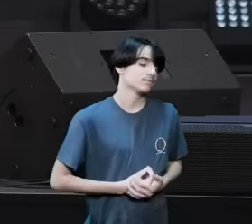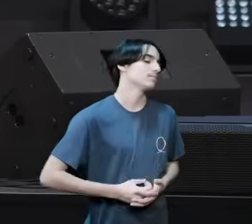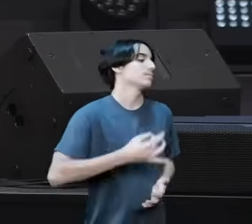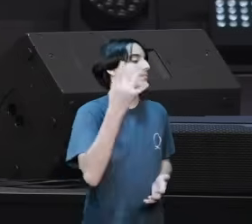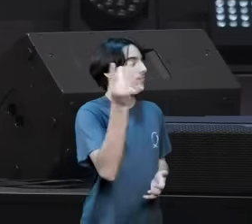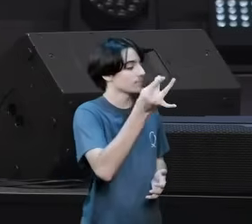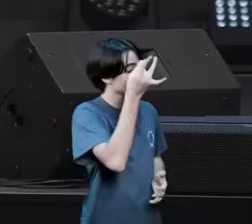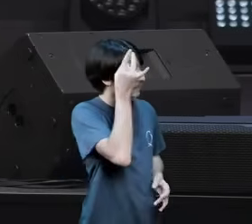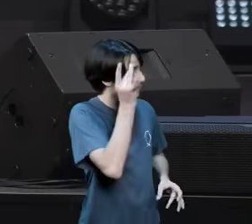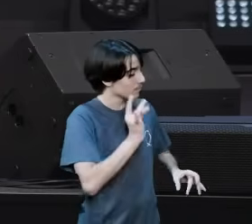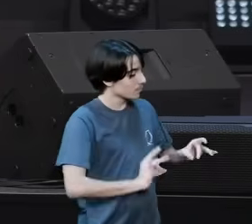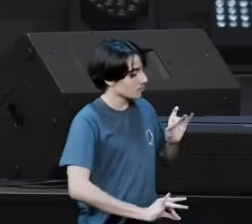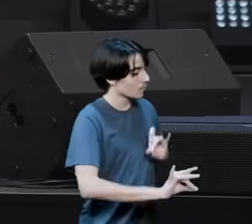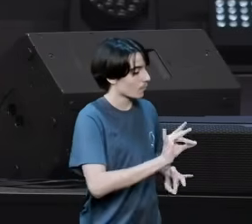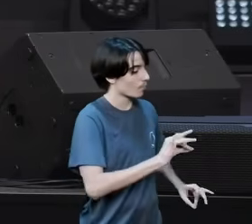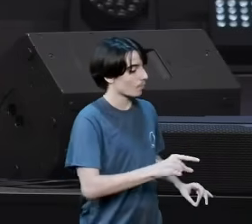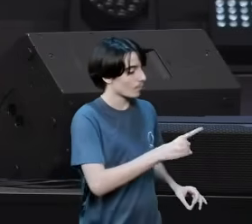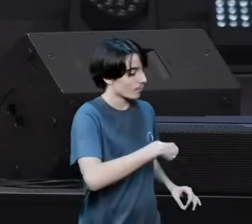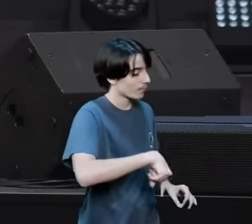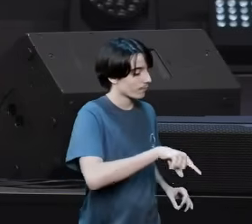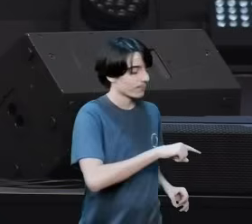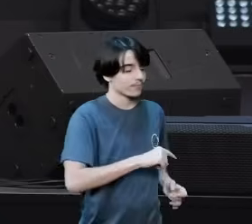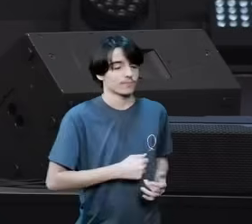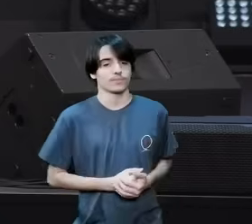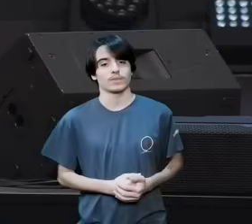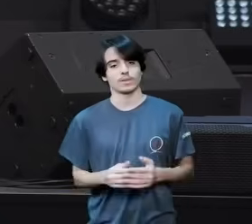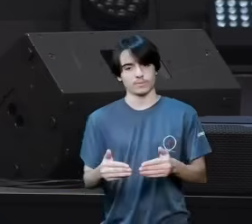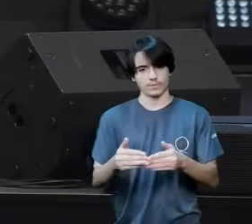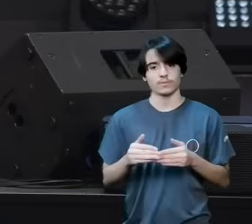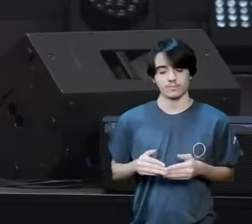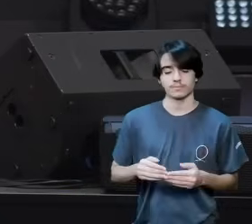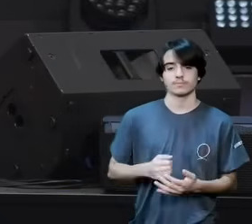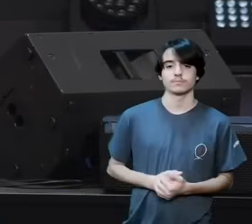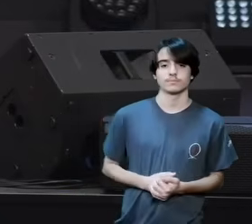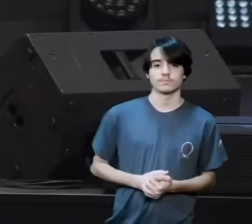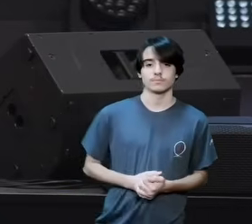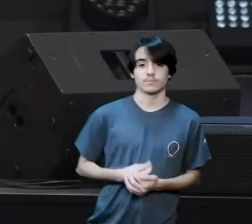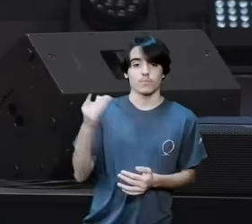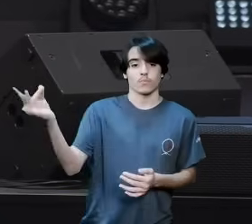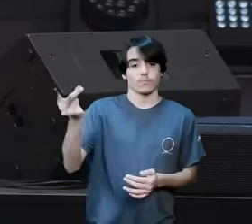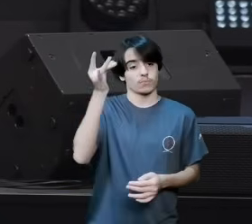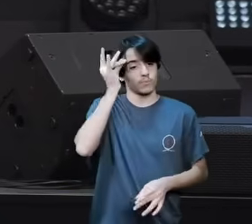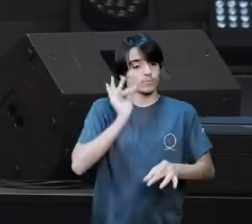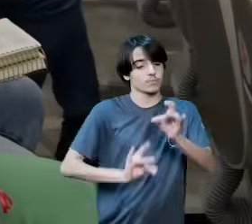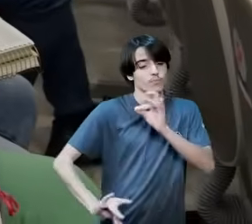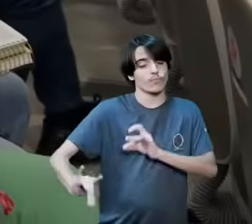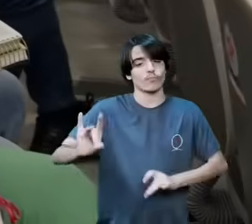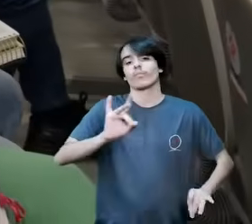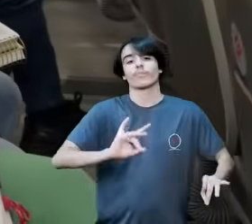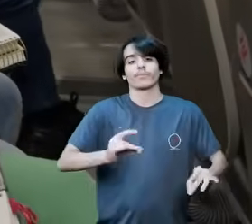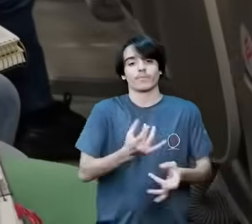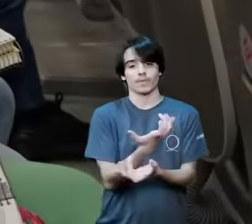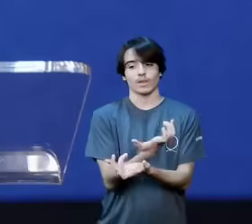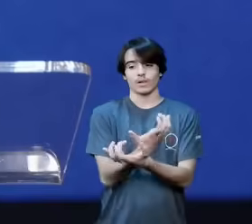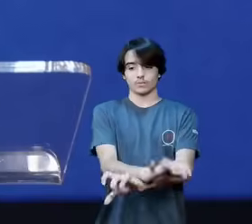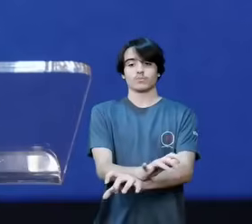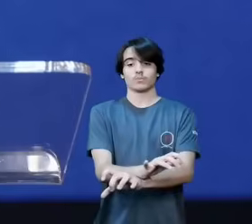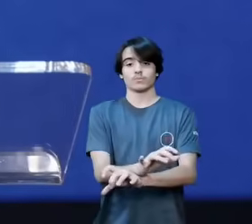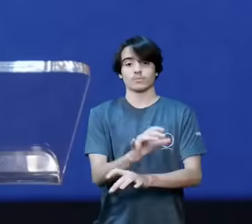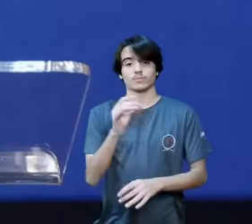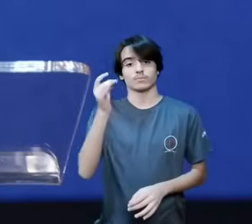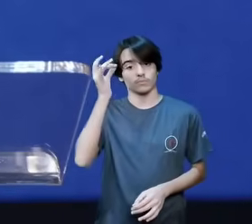Farei entrar em vós o Espírito. Completa aí para mim, por favor, gente. Farei entrar em vós o Espírito. O